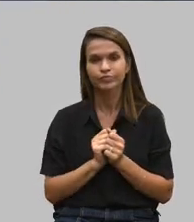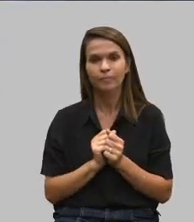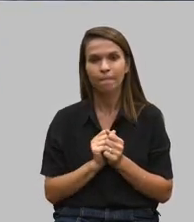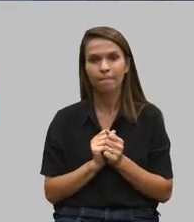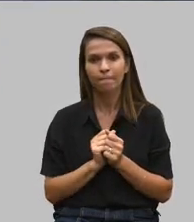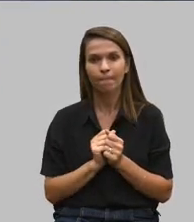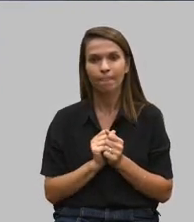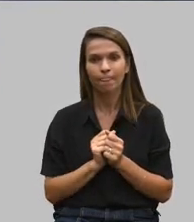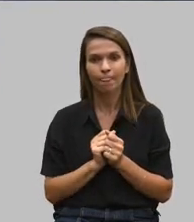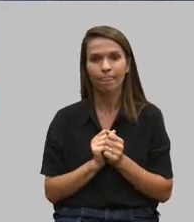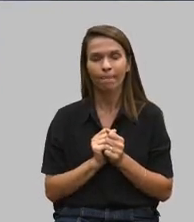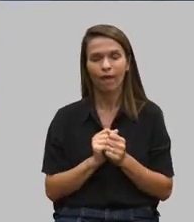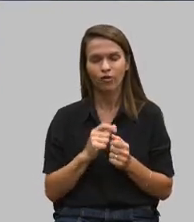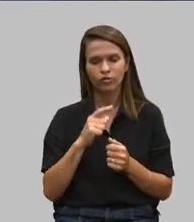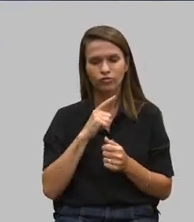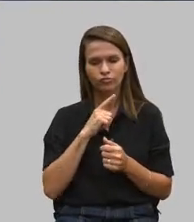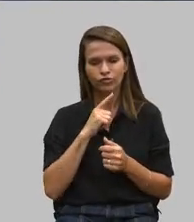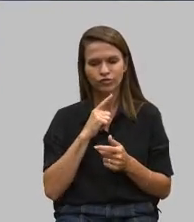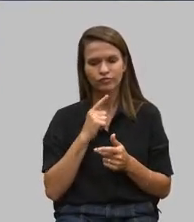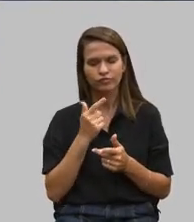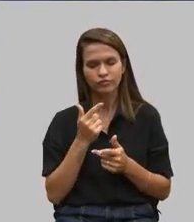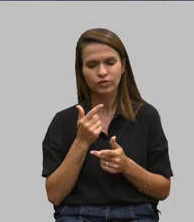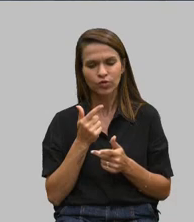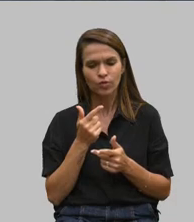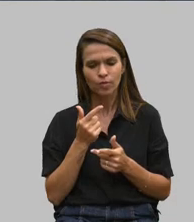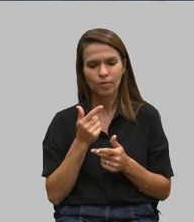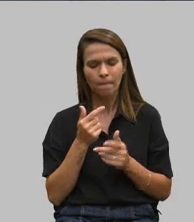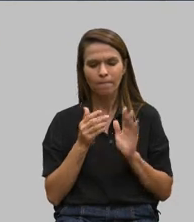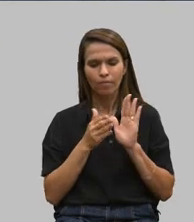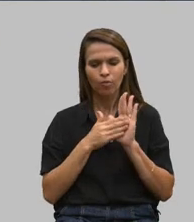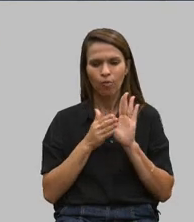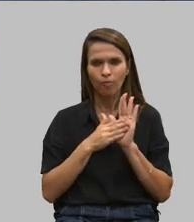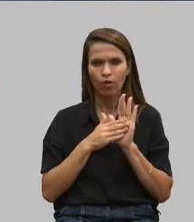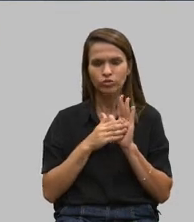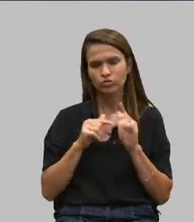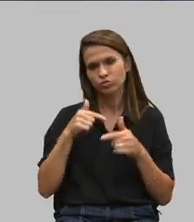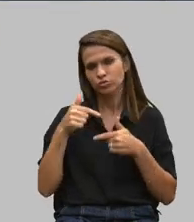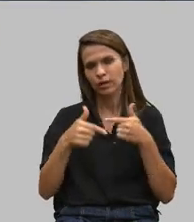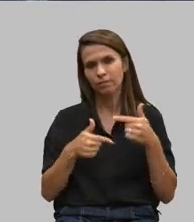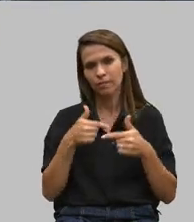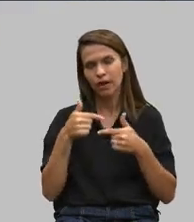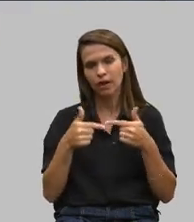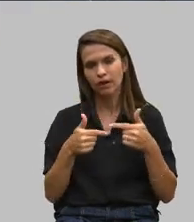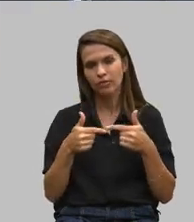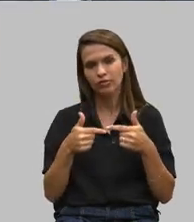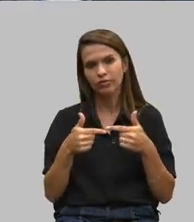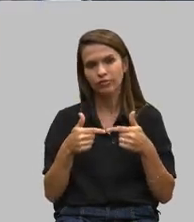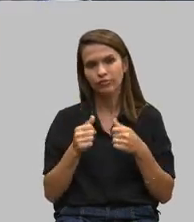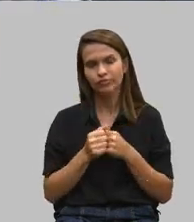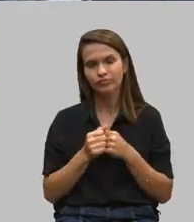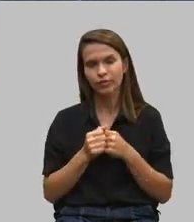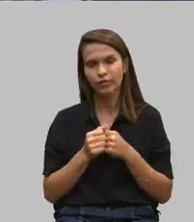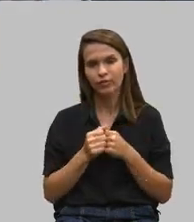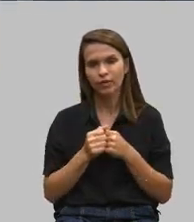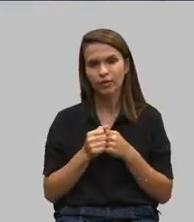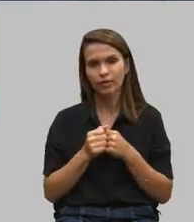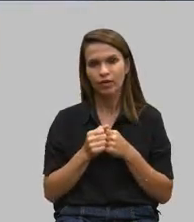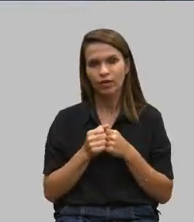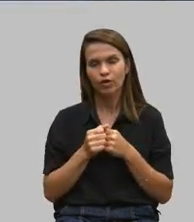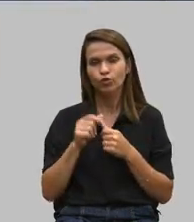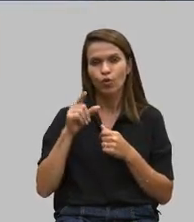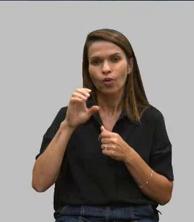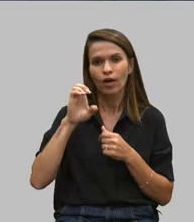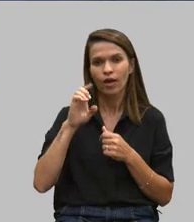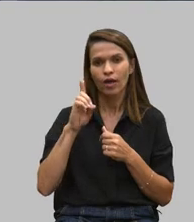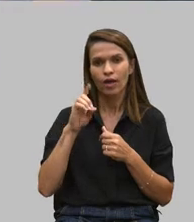uma um ofício do do Elder do Ministério